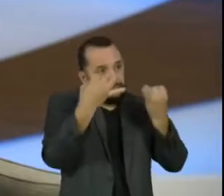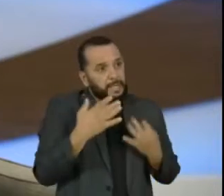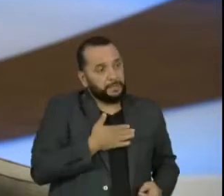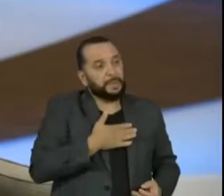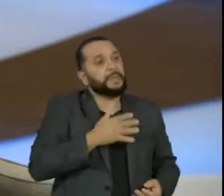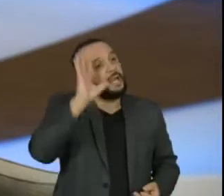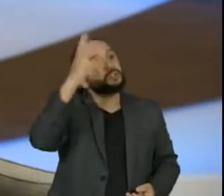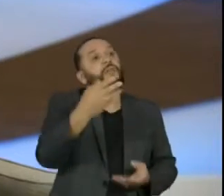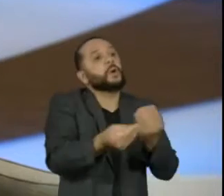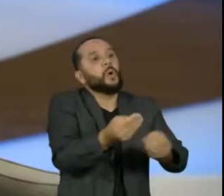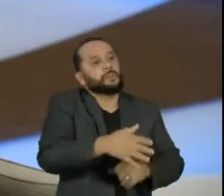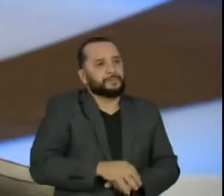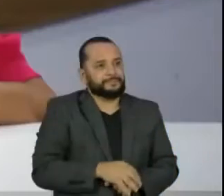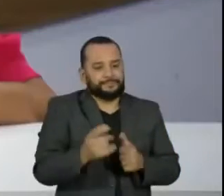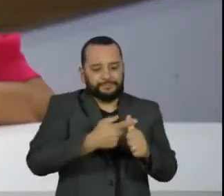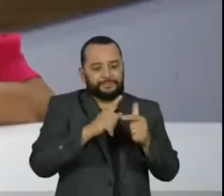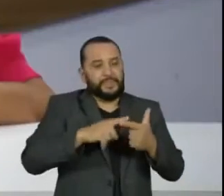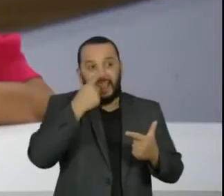lixo,